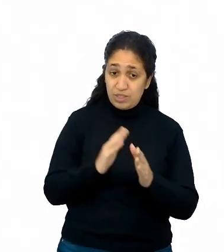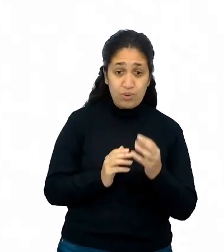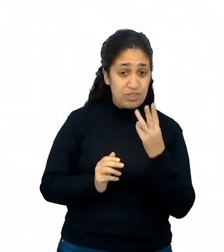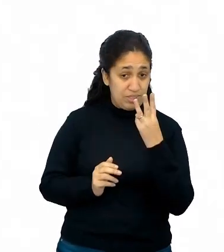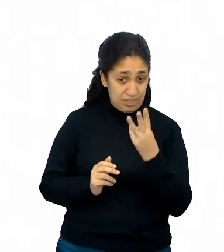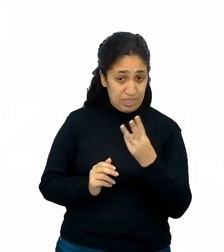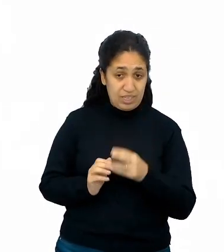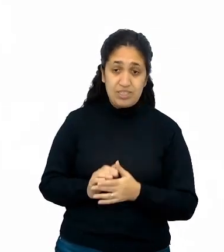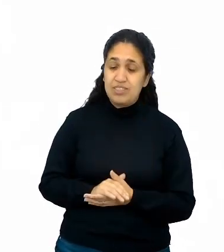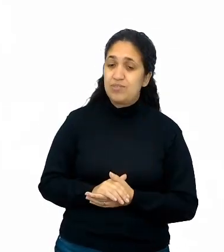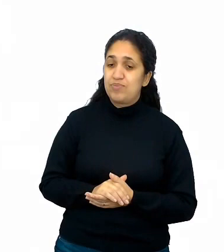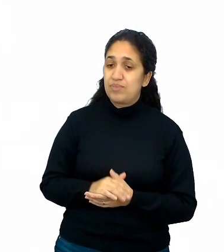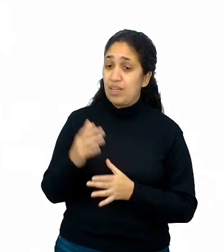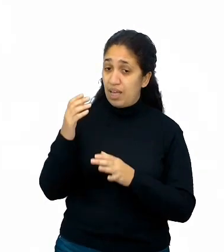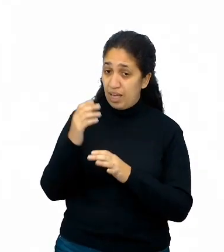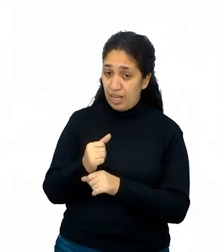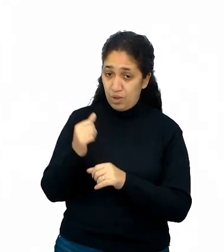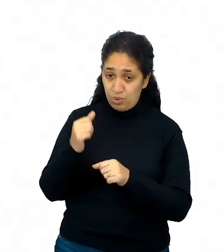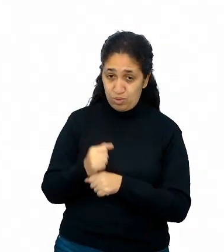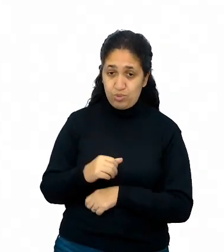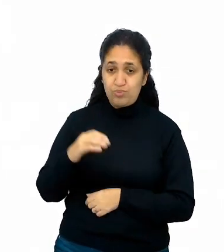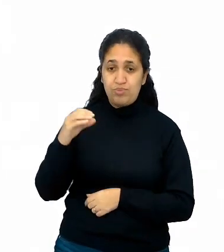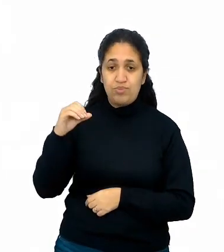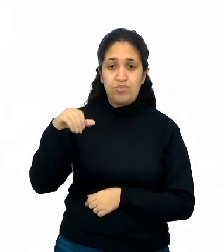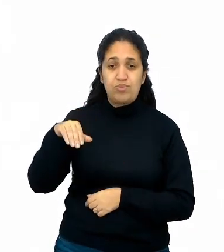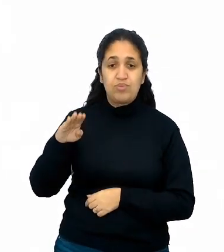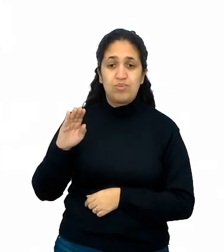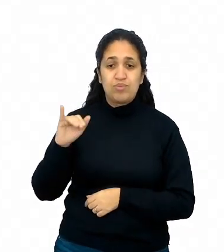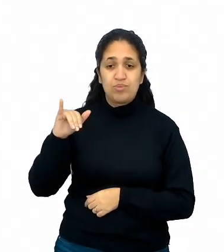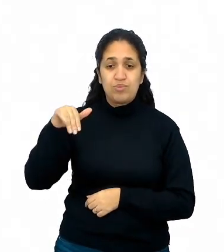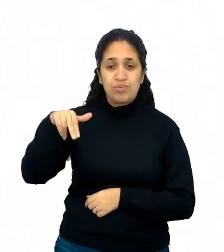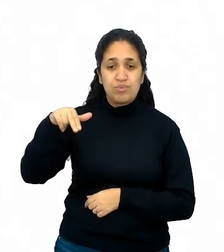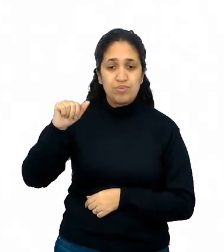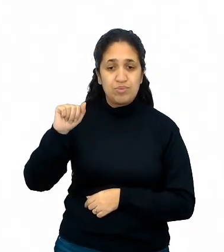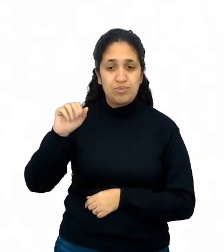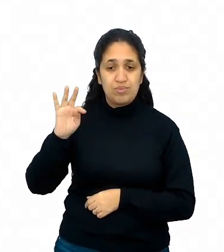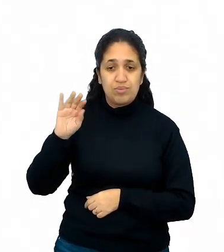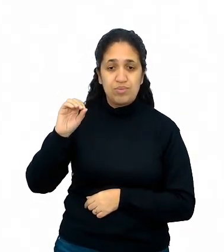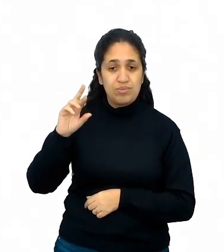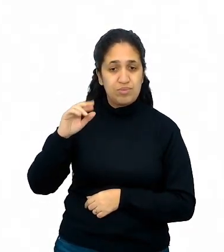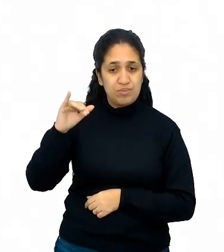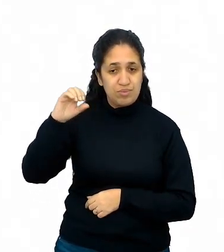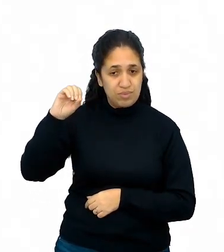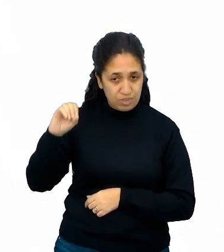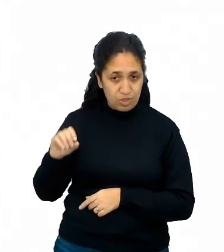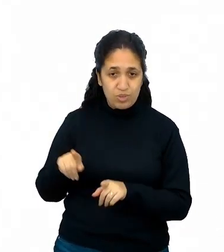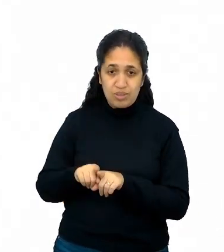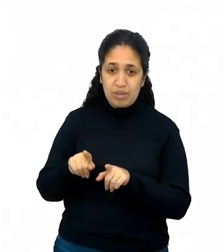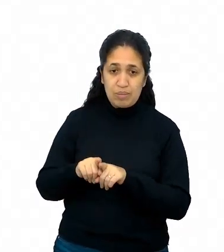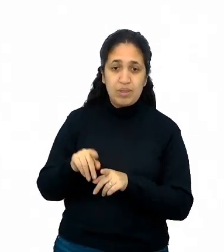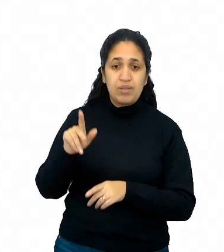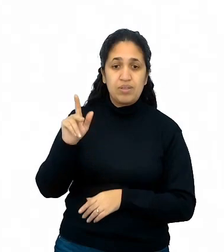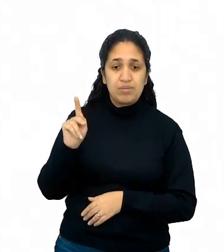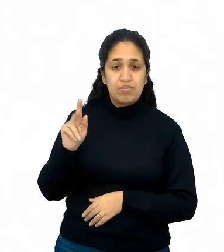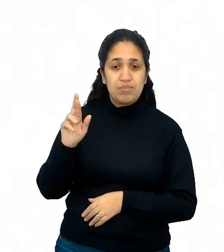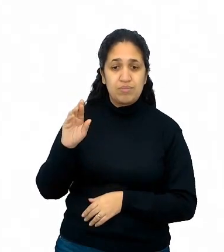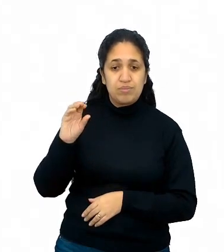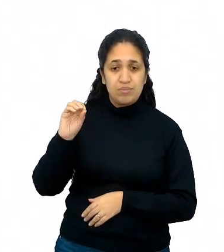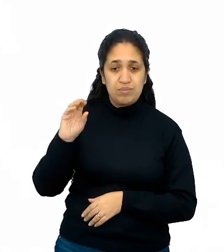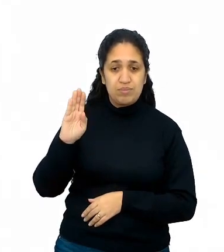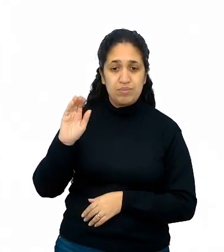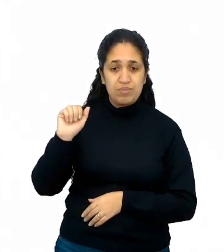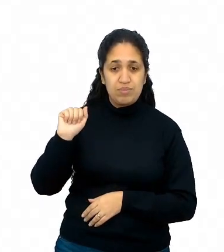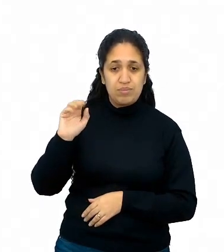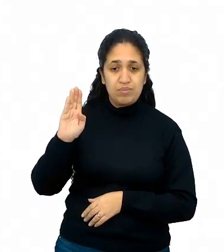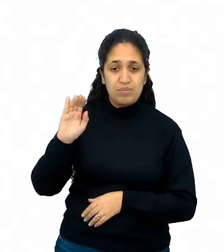o cálculo combinatório, aditivo e multiplicativo e cálculo de probabilidade. Então, é isso que